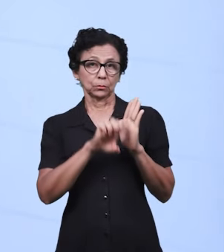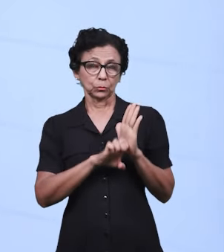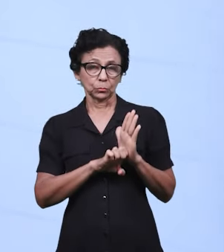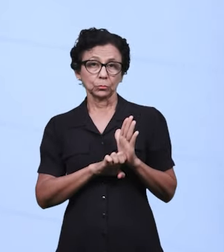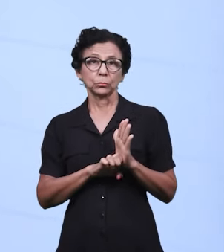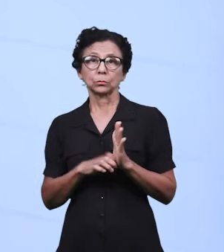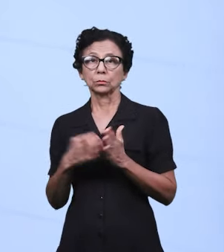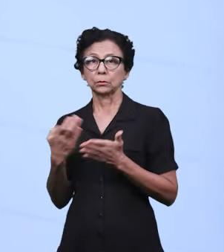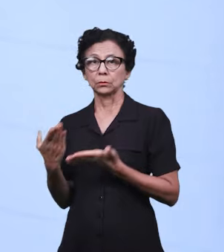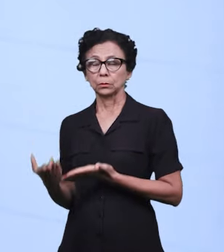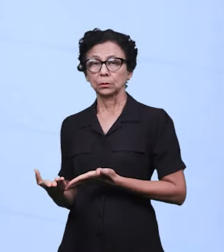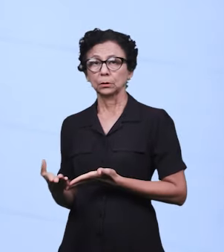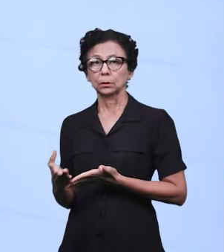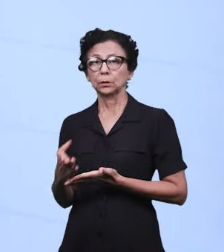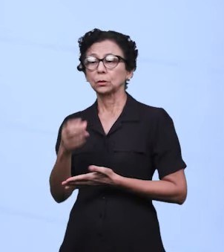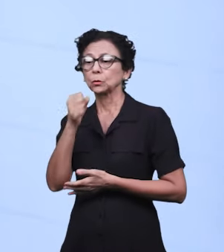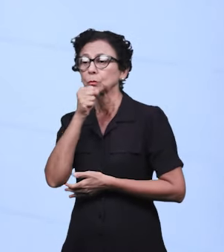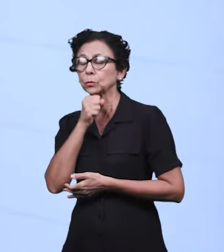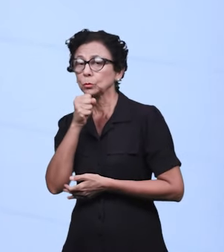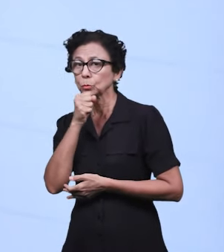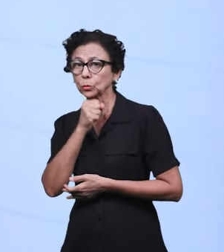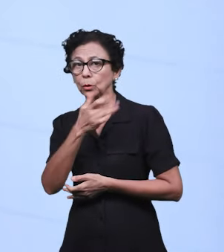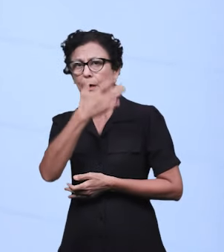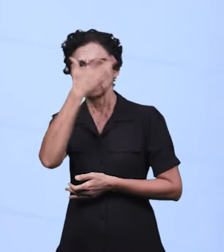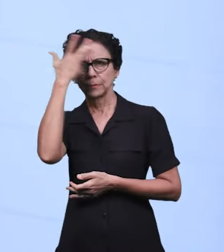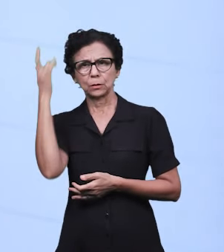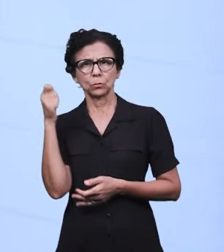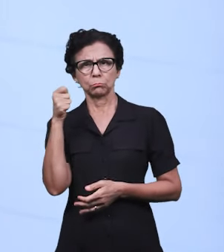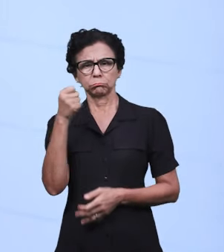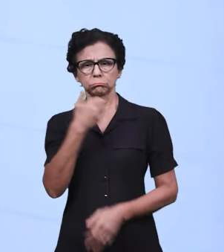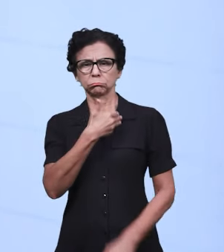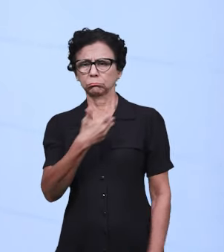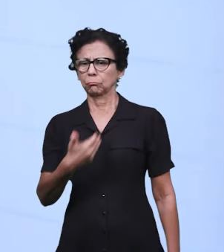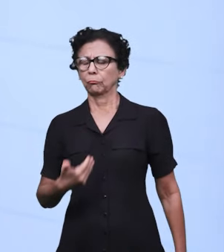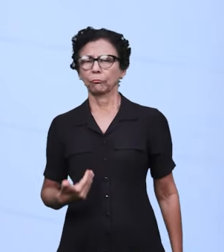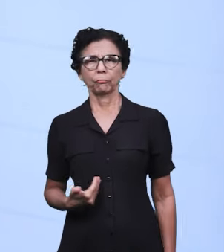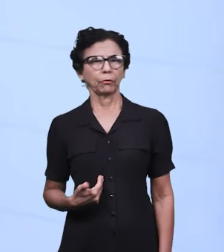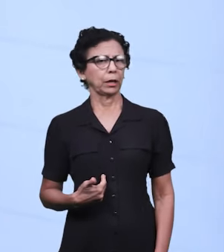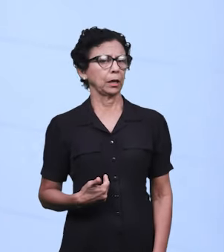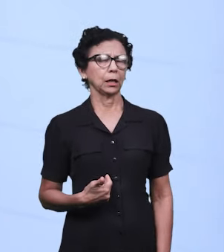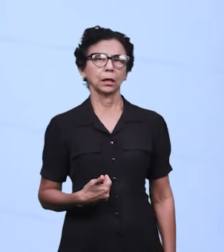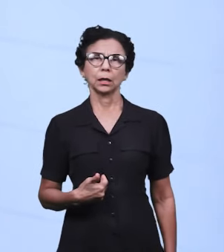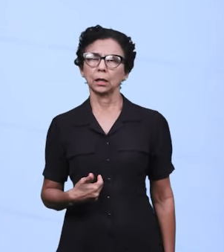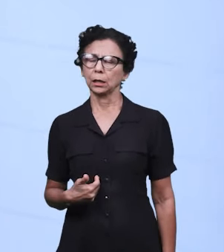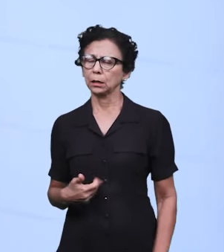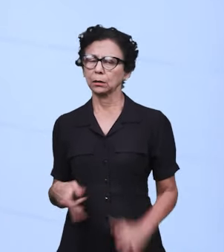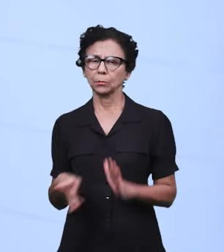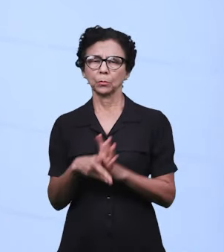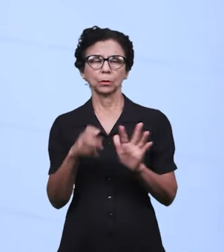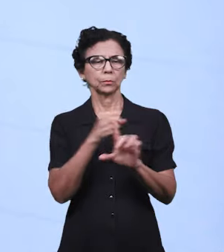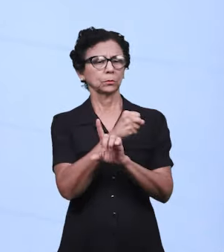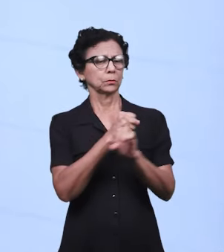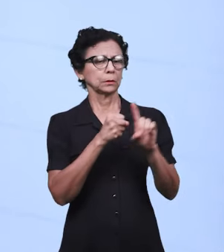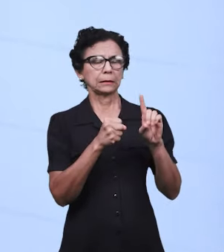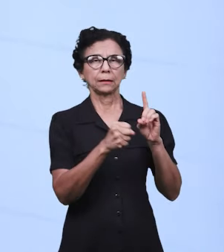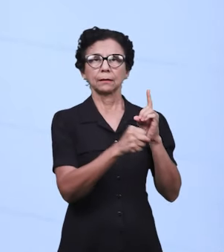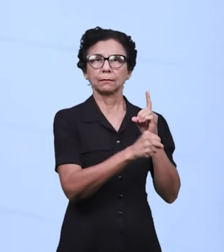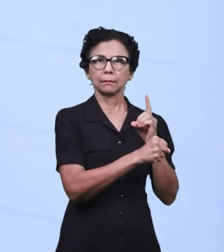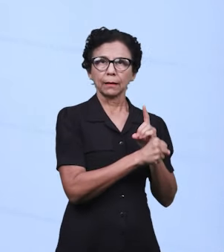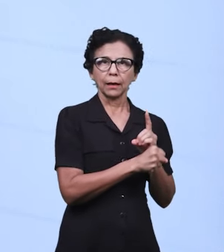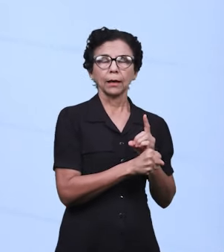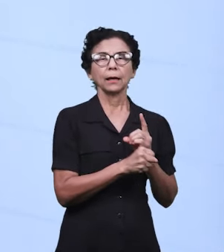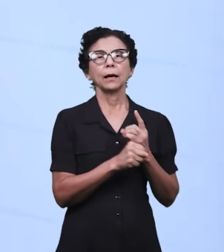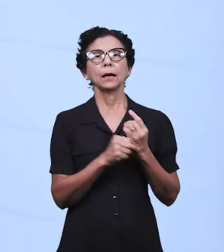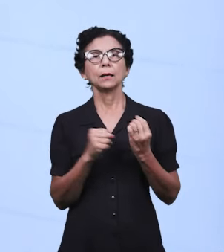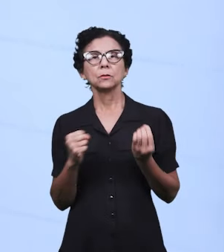Idoso, cabe às autoridades, ao poder público, à própria sociedade,